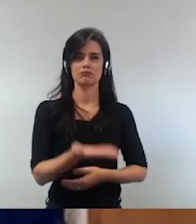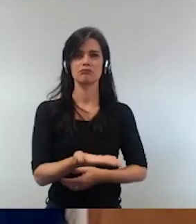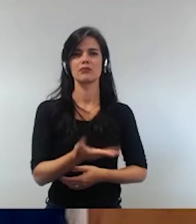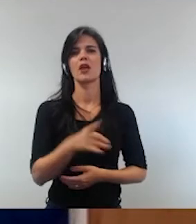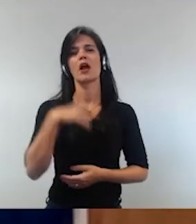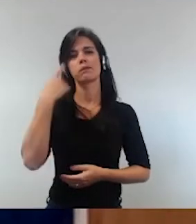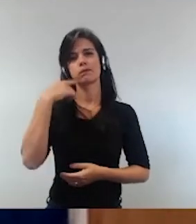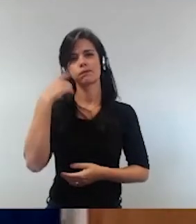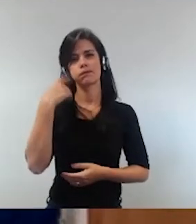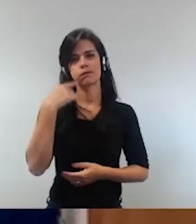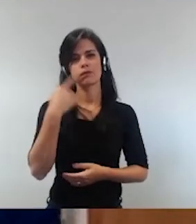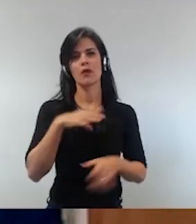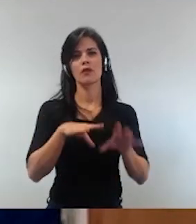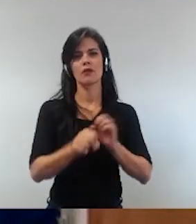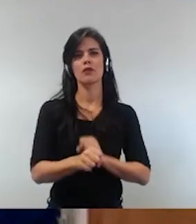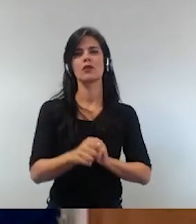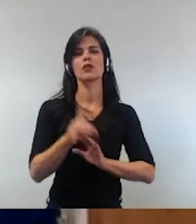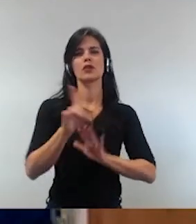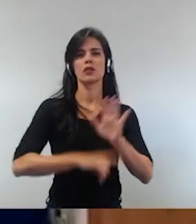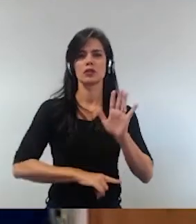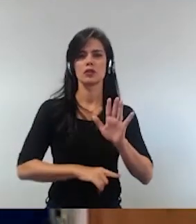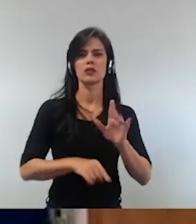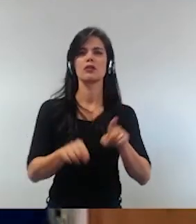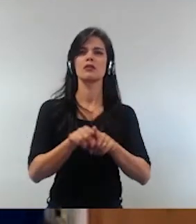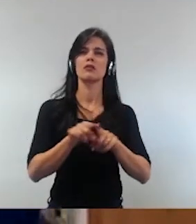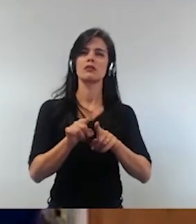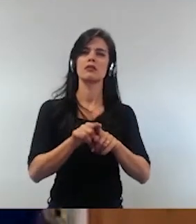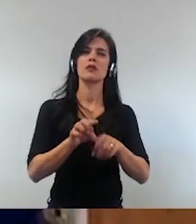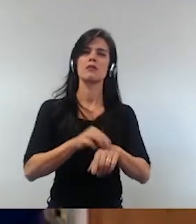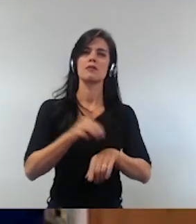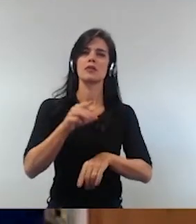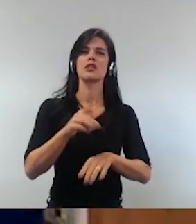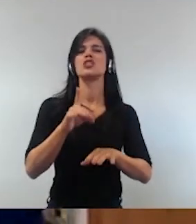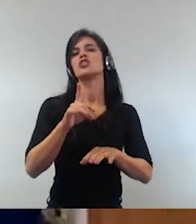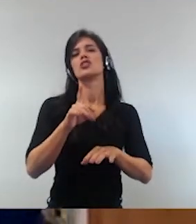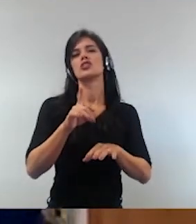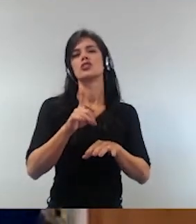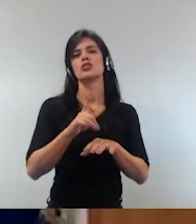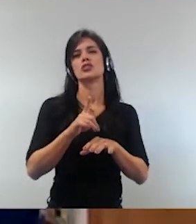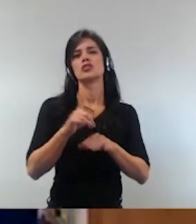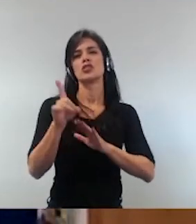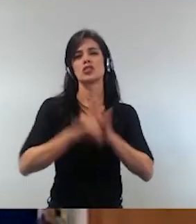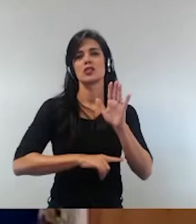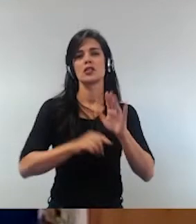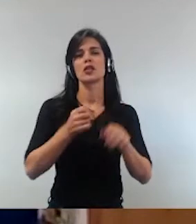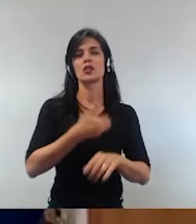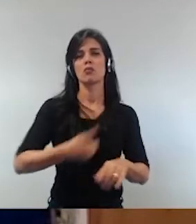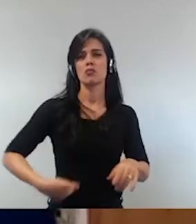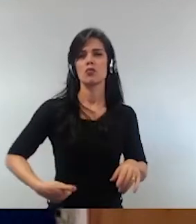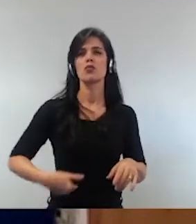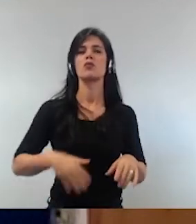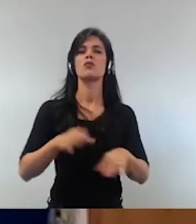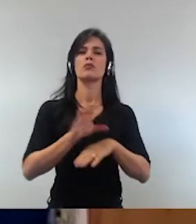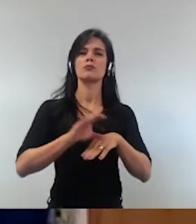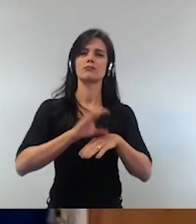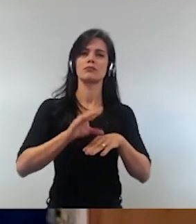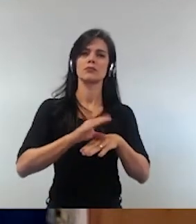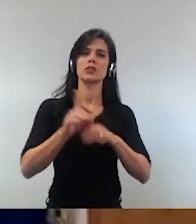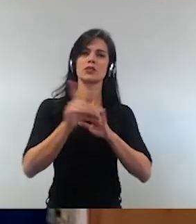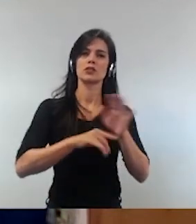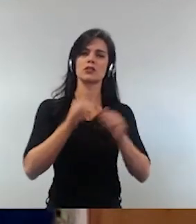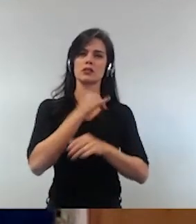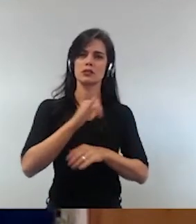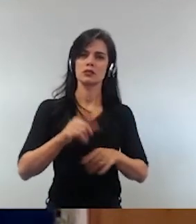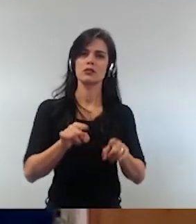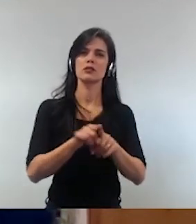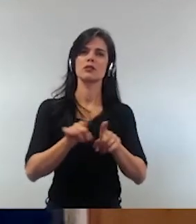advogado, bacharel em Direito, pós-graduado em Direito de Energia Elétrica e mestre em Direito e Políticas Públicas pela Uniceub, presidente da Associação Brasileira